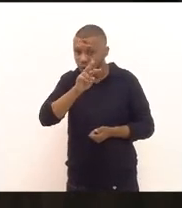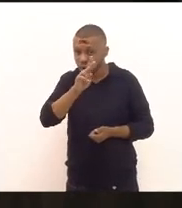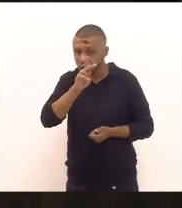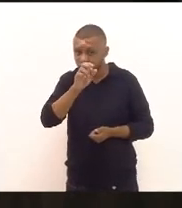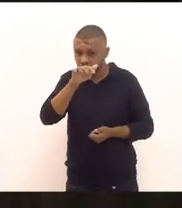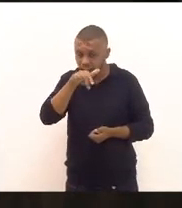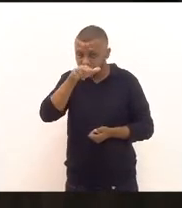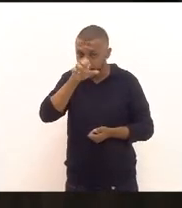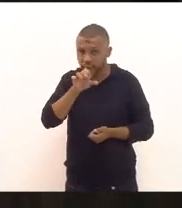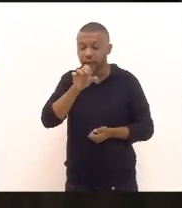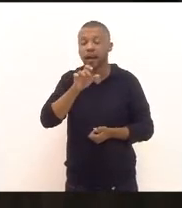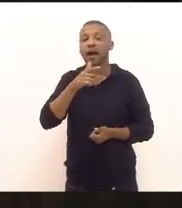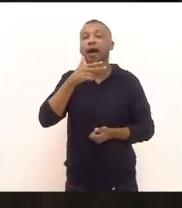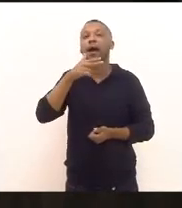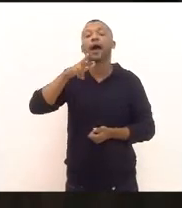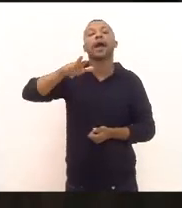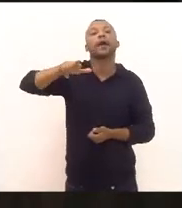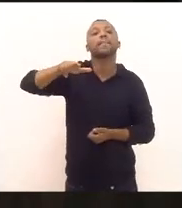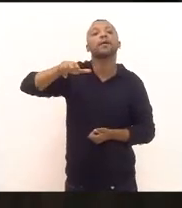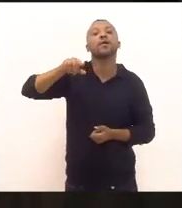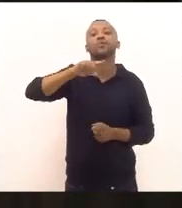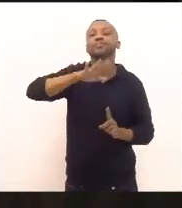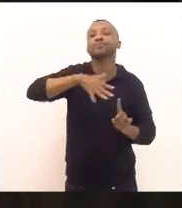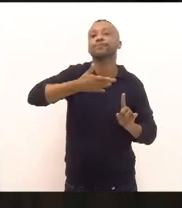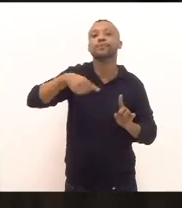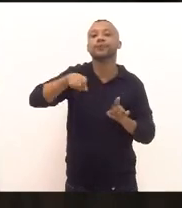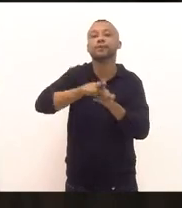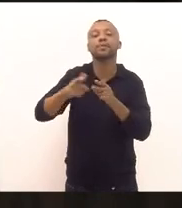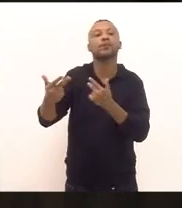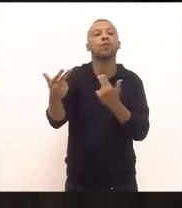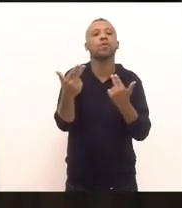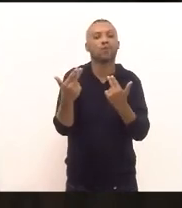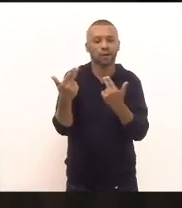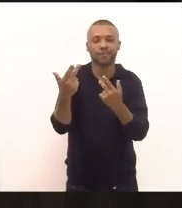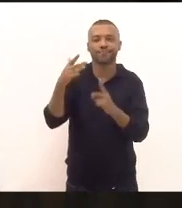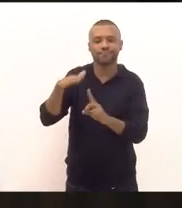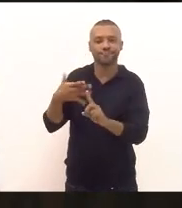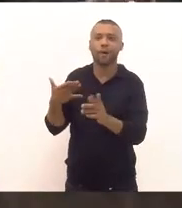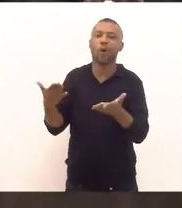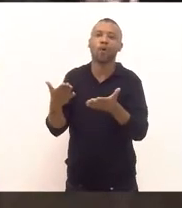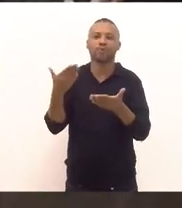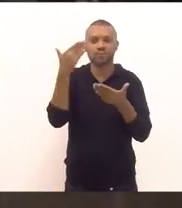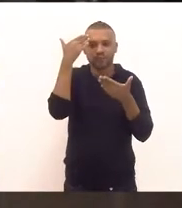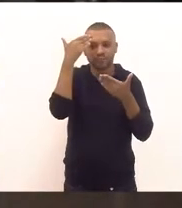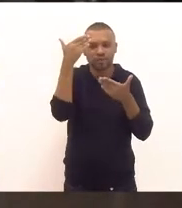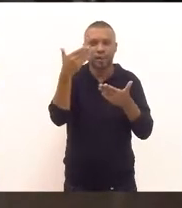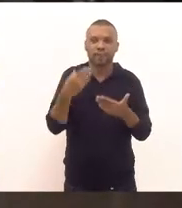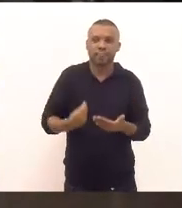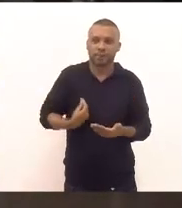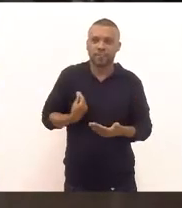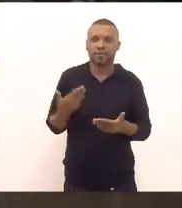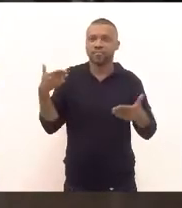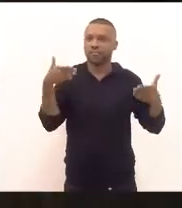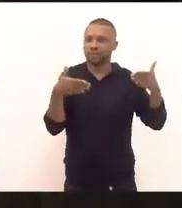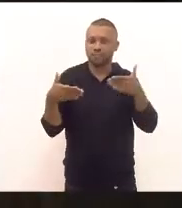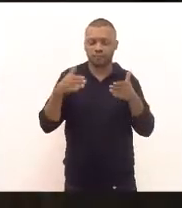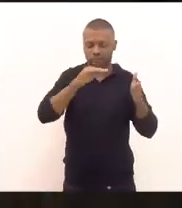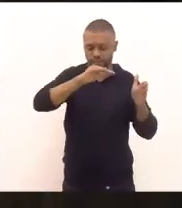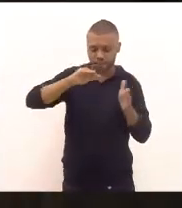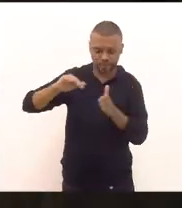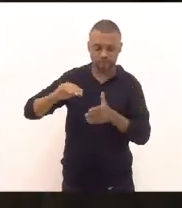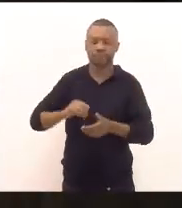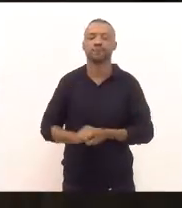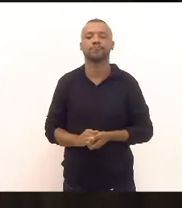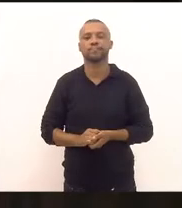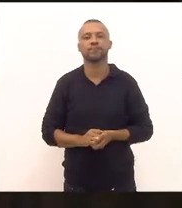nosso homenageado o Paulinho vocês também estão sendo homenageados aqui hoje muito obrigada pela presença e convida agora